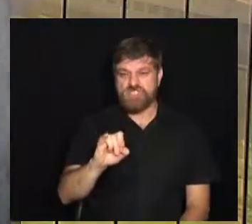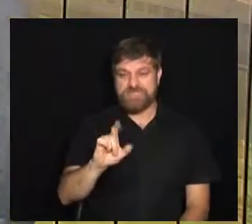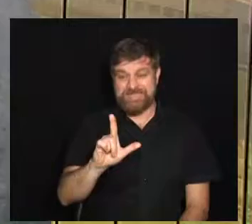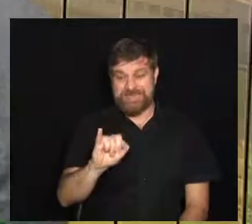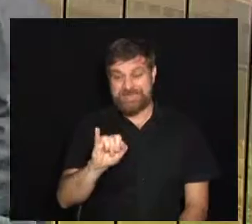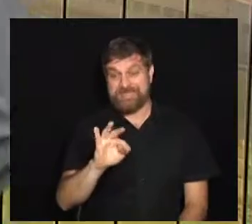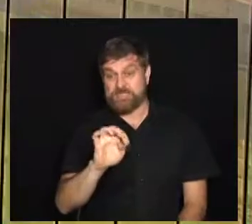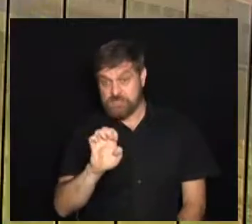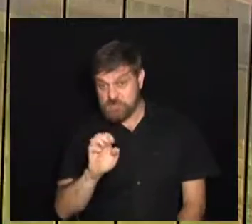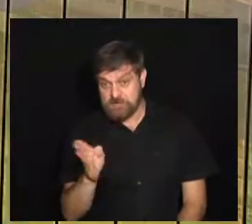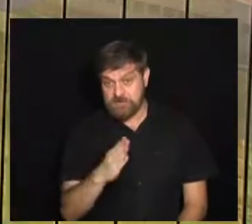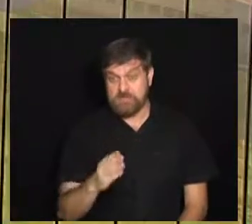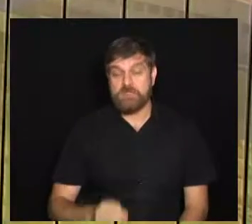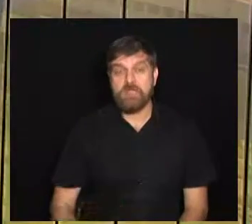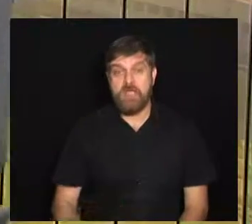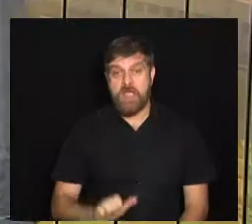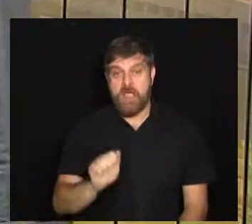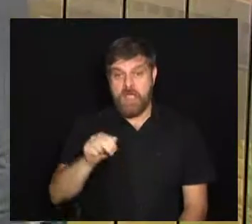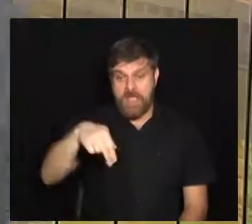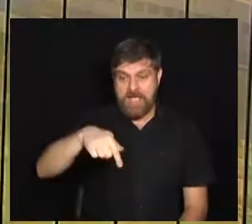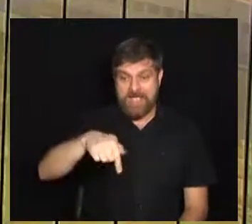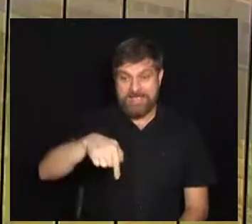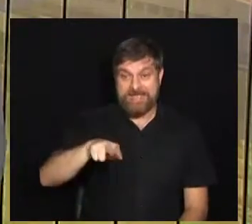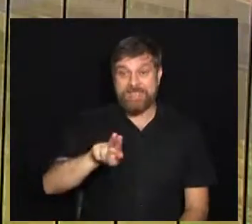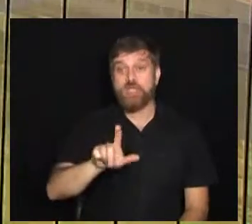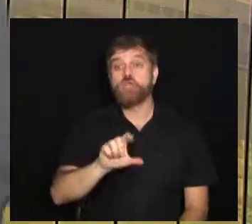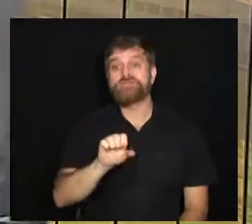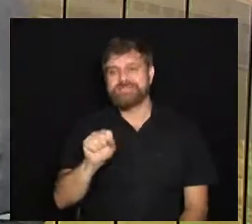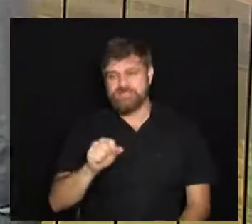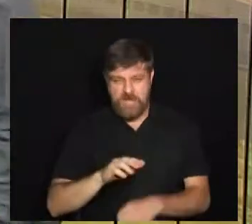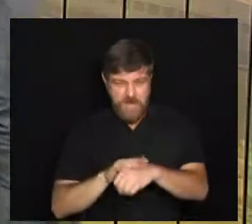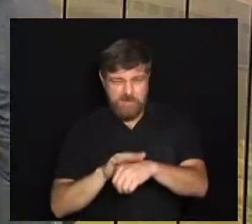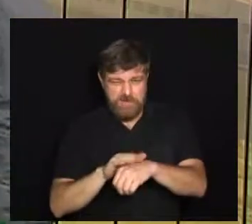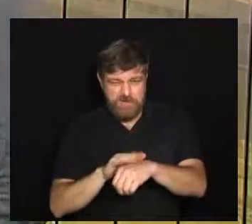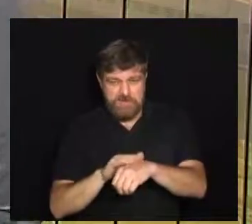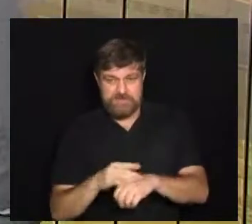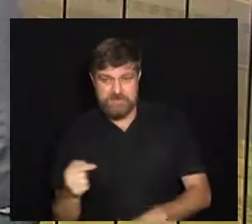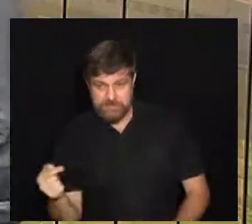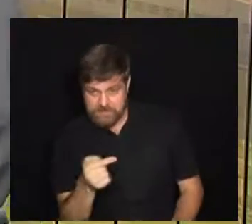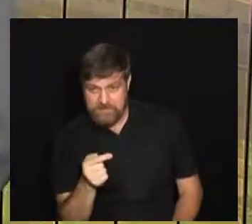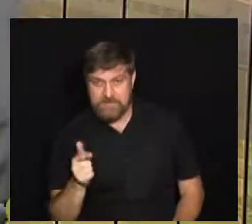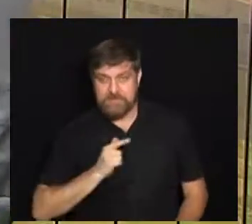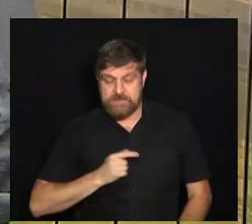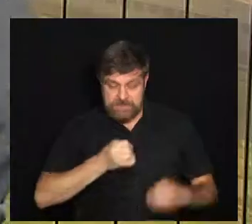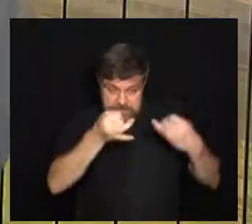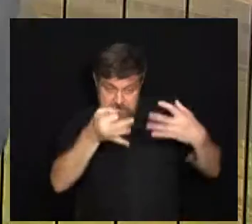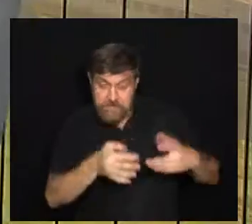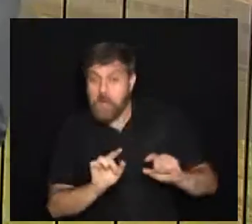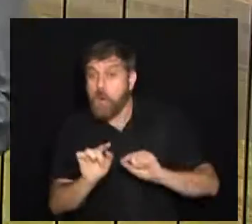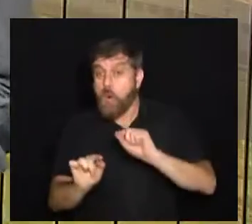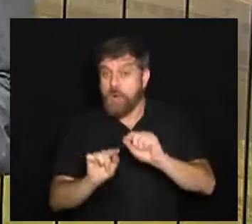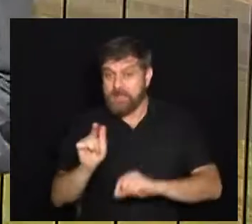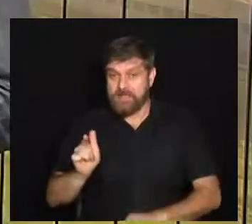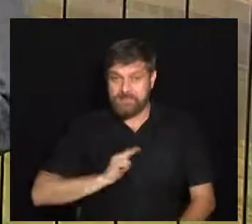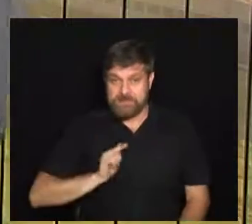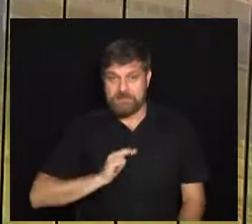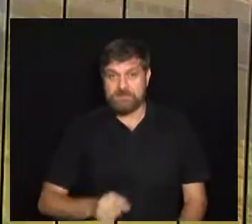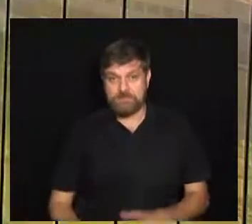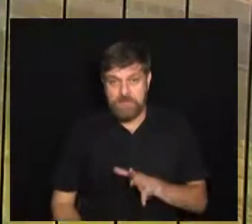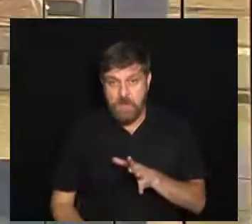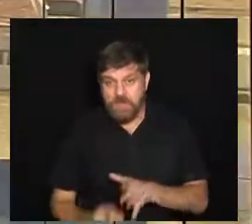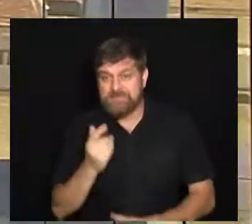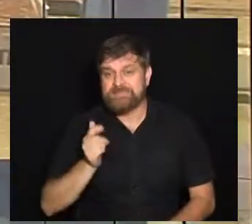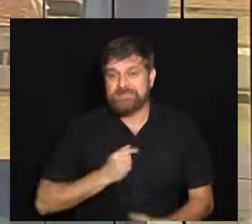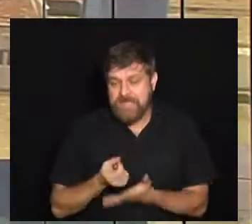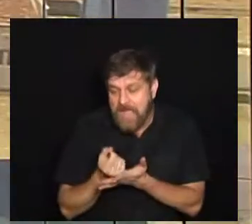losant feito mas ele pertence ao grupo de risco do coronavírus é o marcelo tá escrevendo aqui uma condição que é muito comum